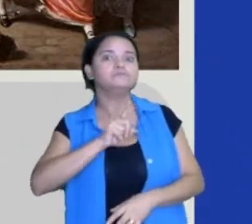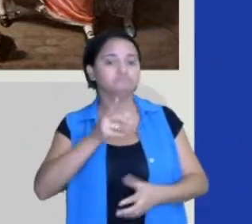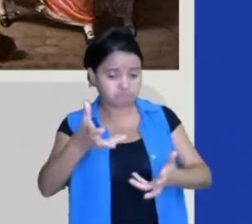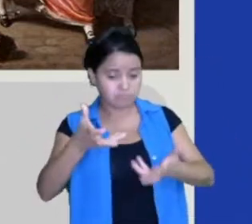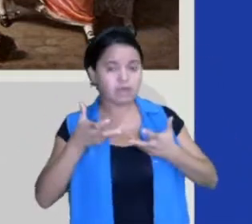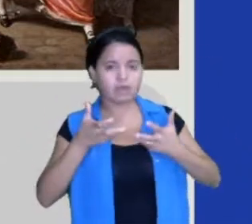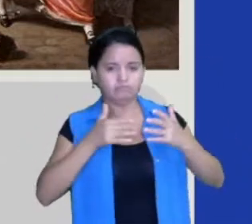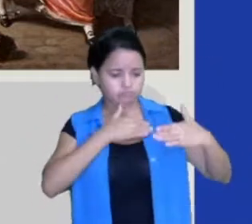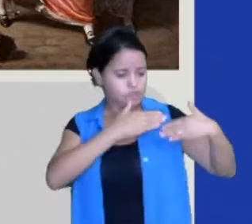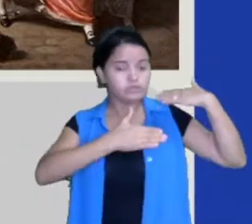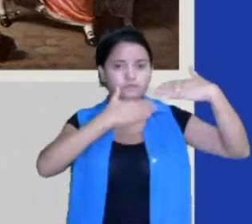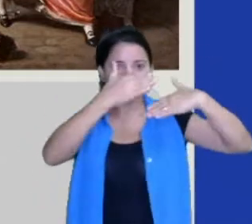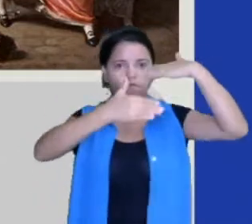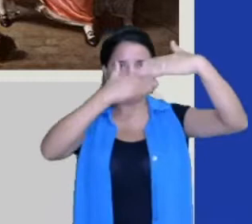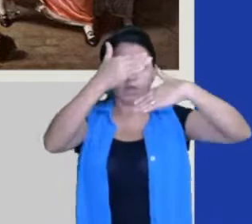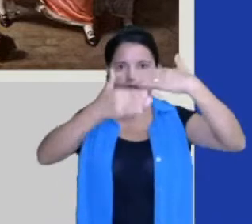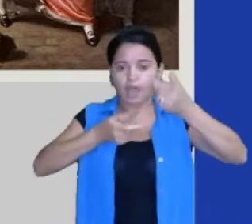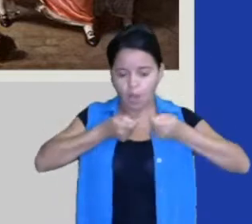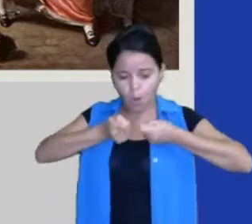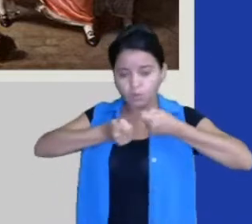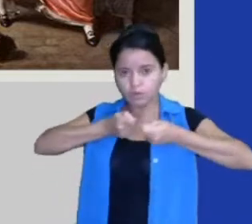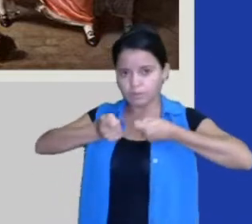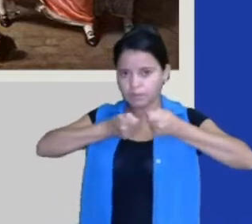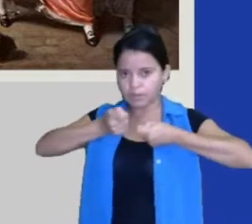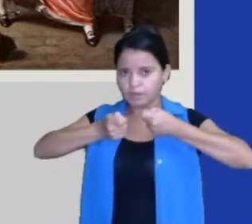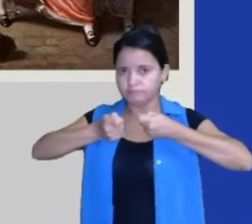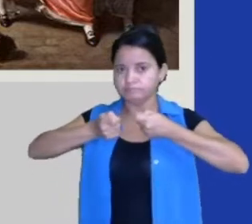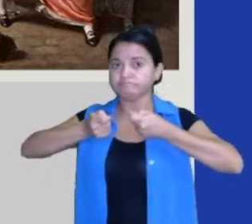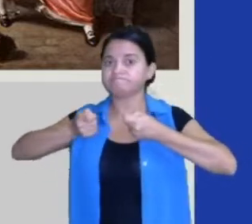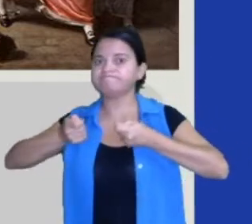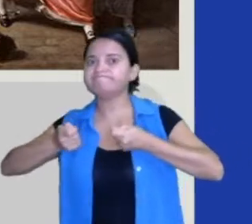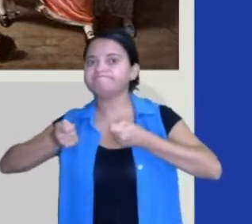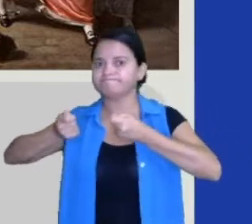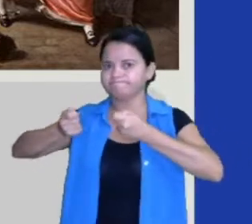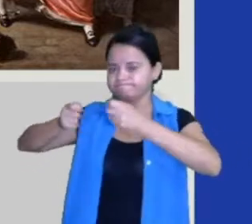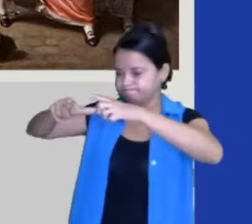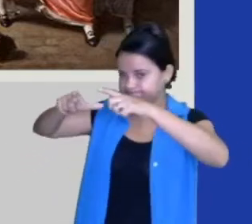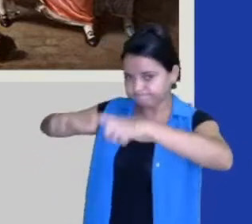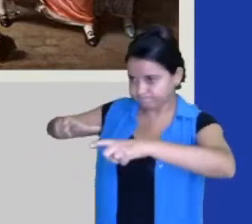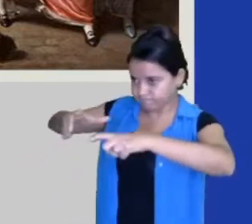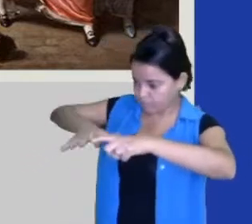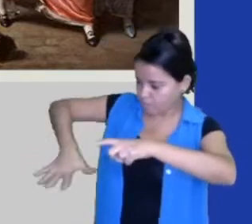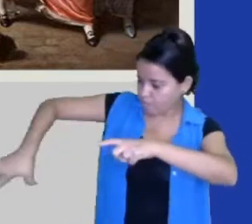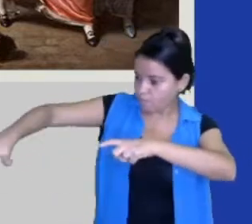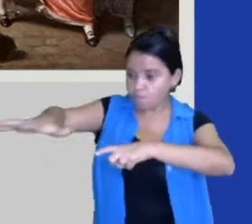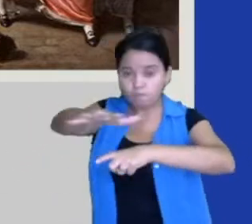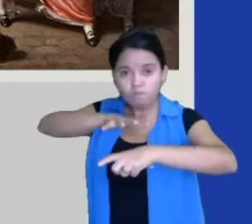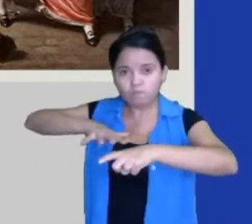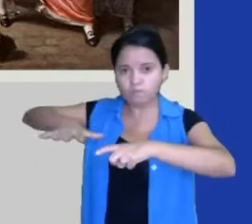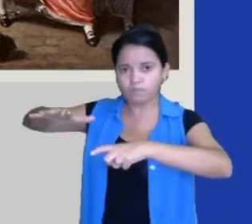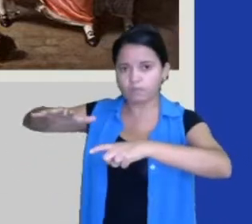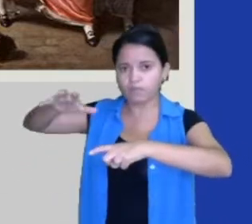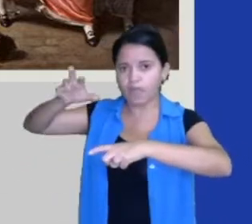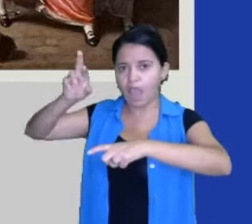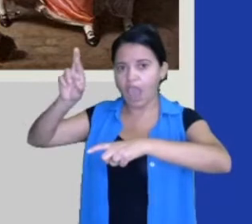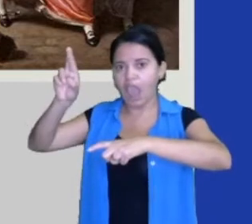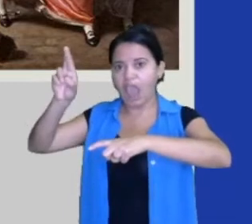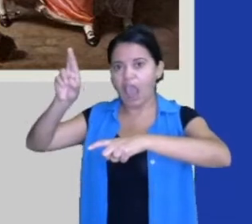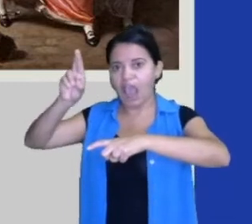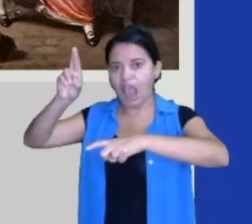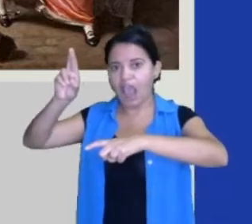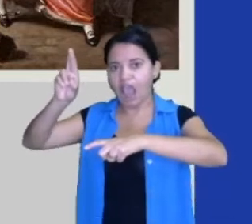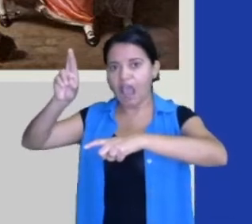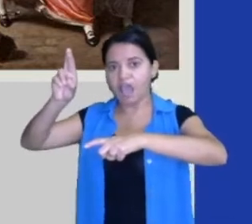sua economia, principalmente a área da região norte. Eles eram colônias da Inglaterra. Vocês vão ver